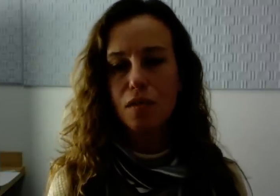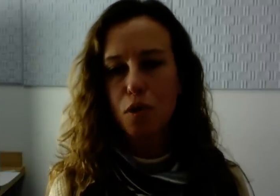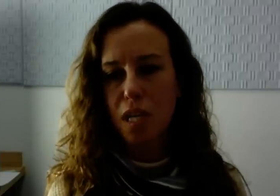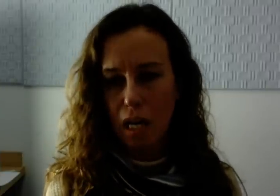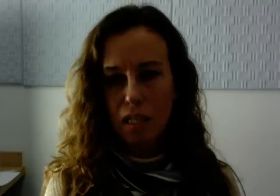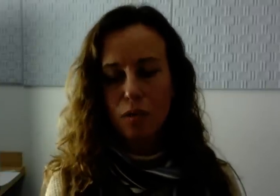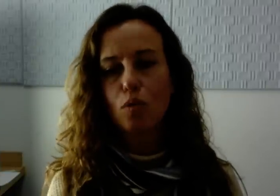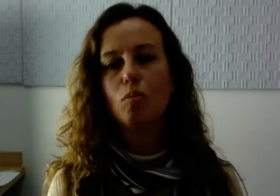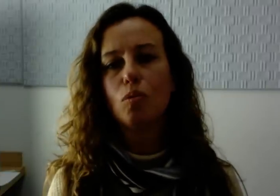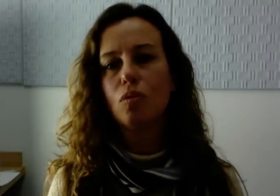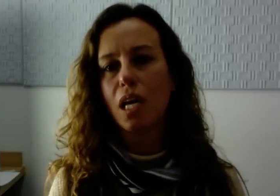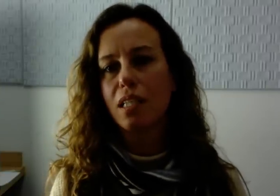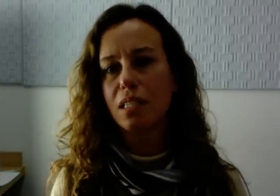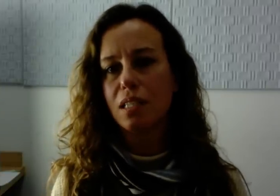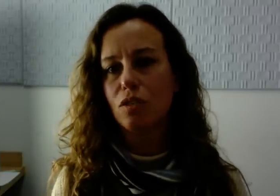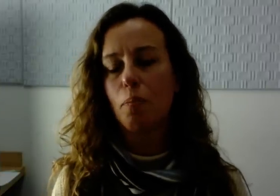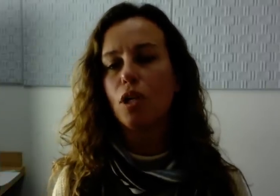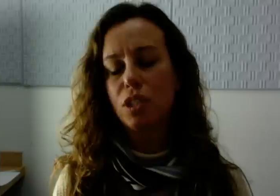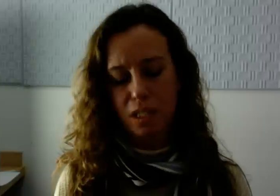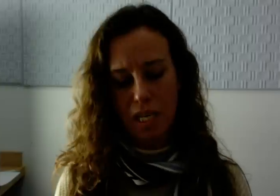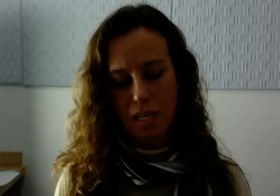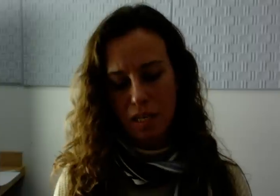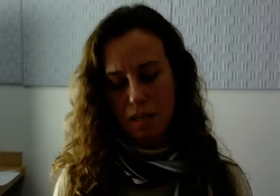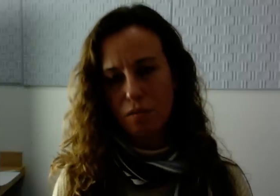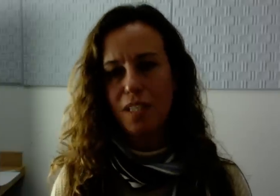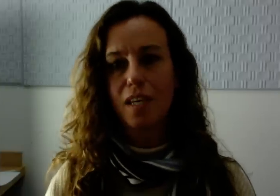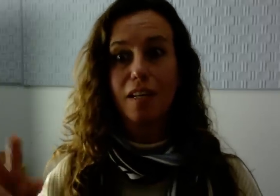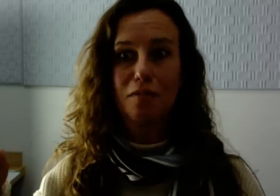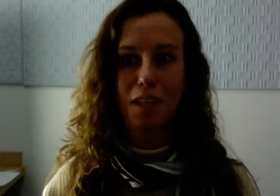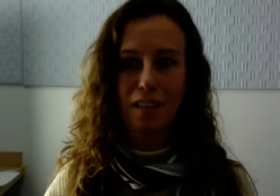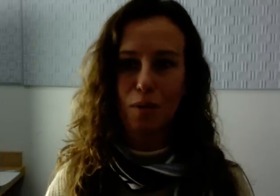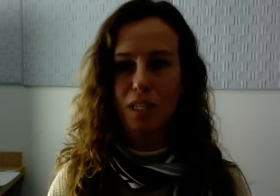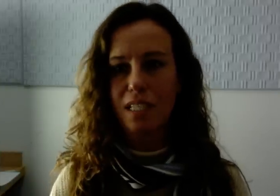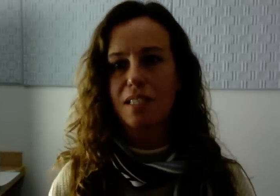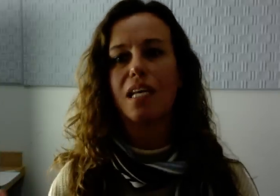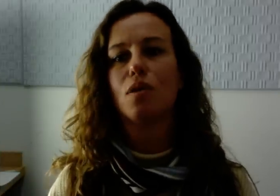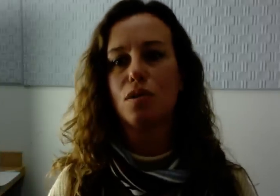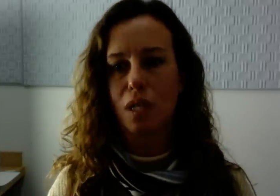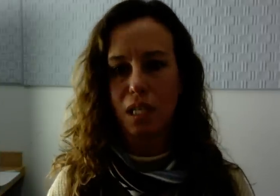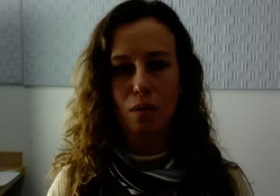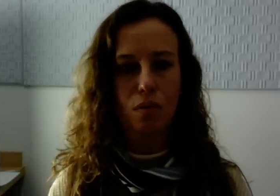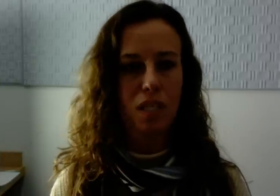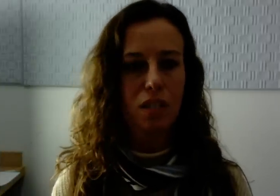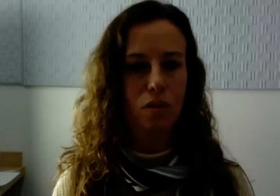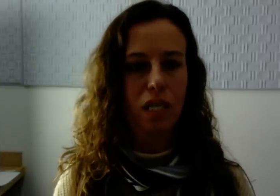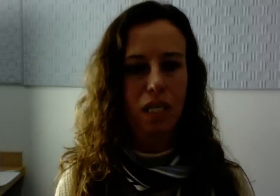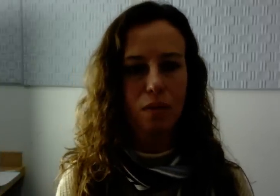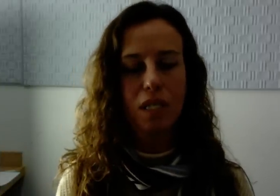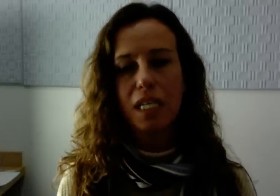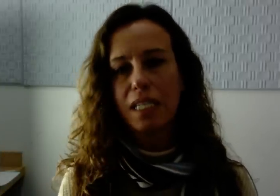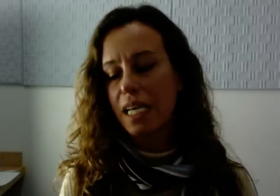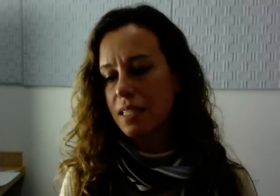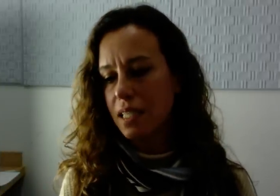se se esforçar todo mundo né Eh só pode ter vencer na vida ou ter acesso a isso ou aquilo ou conseguir isso ou